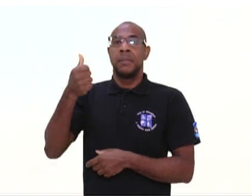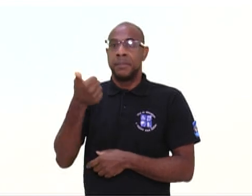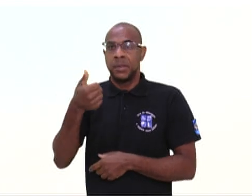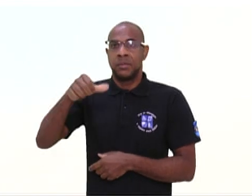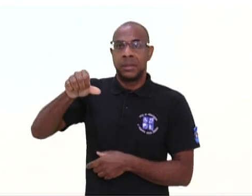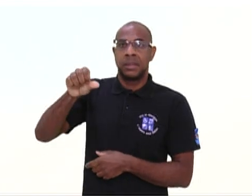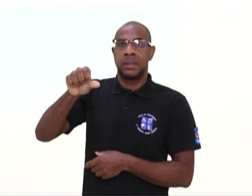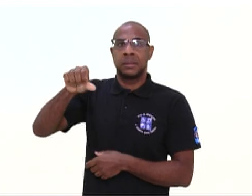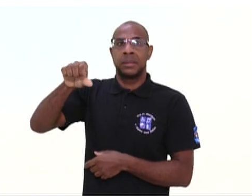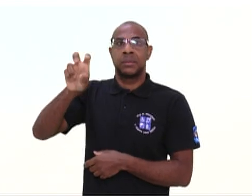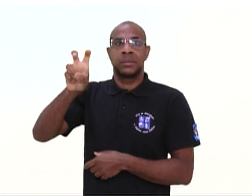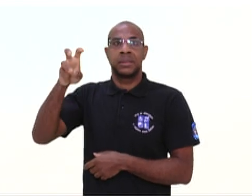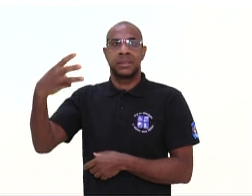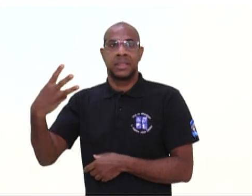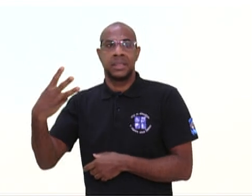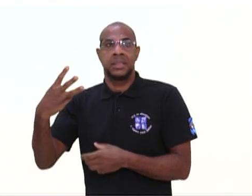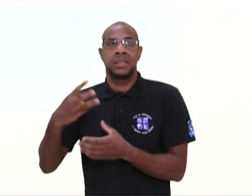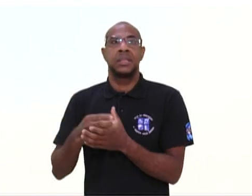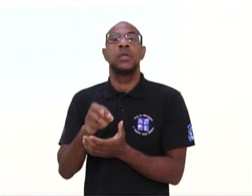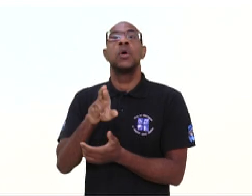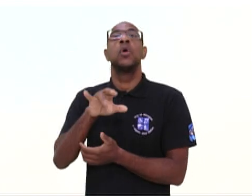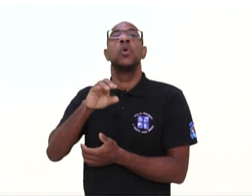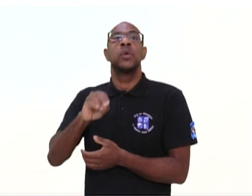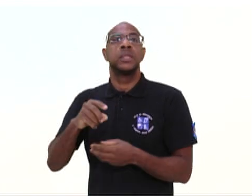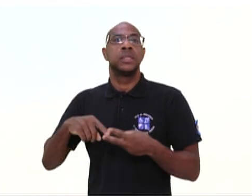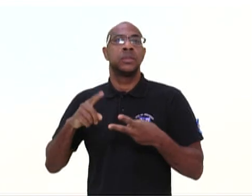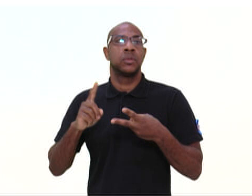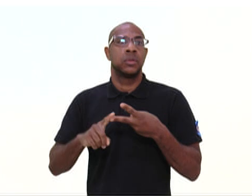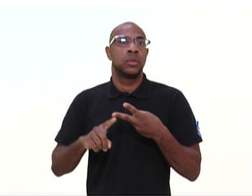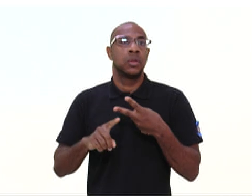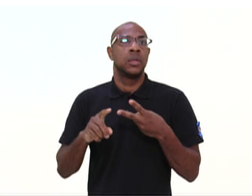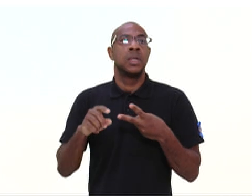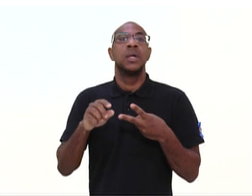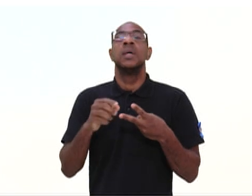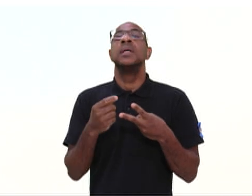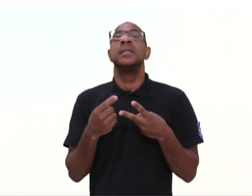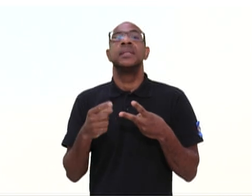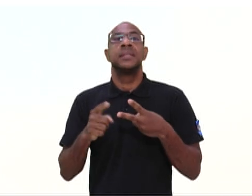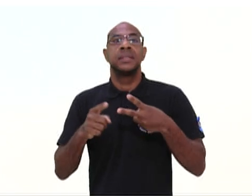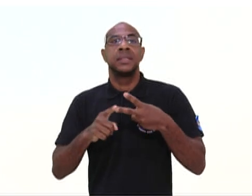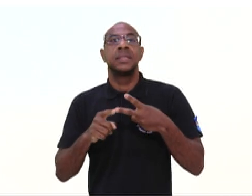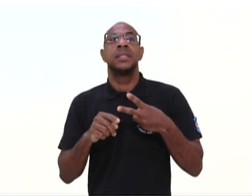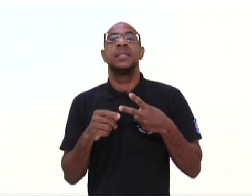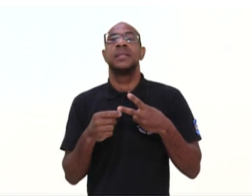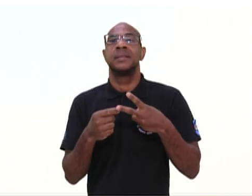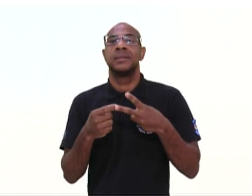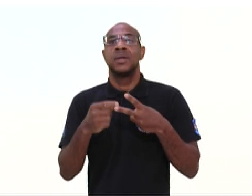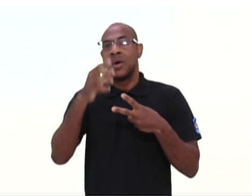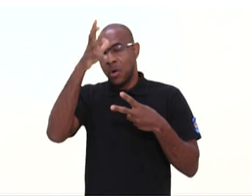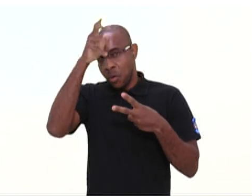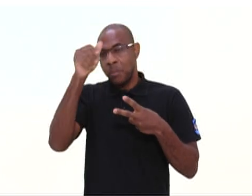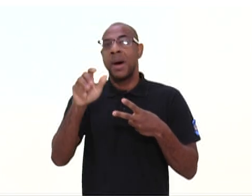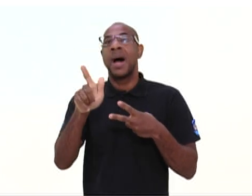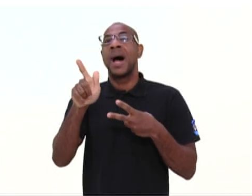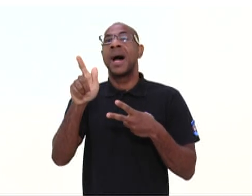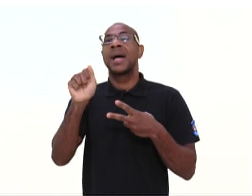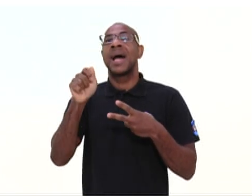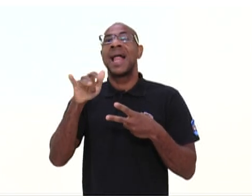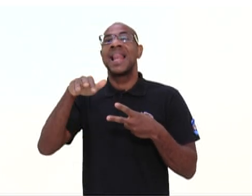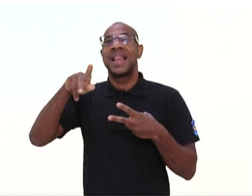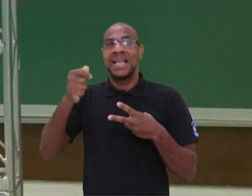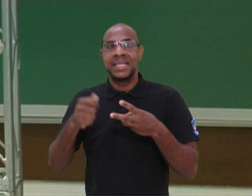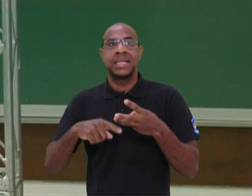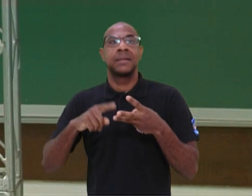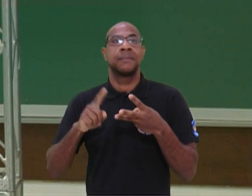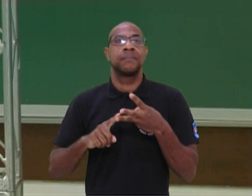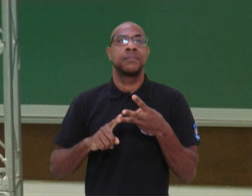ler Uma Galinha, que é um conto da Clarice Lispector. E, finalmente, vamos ler um parágrafo do Grande Sertão